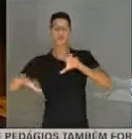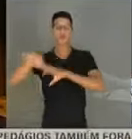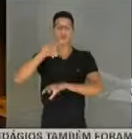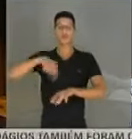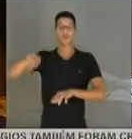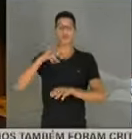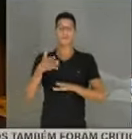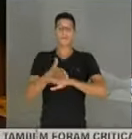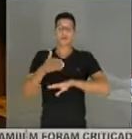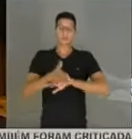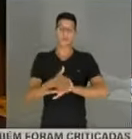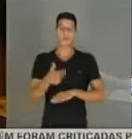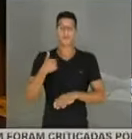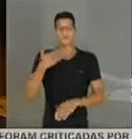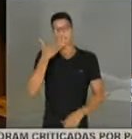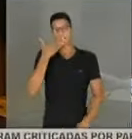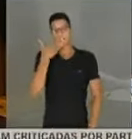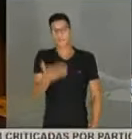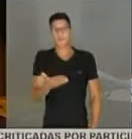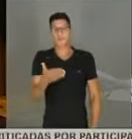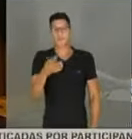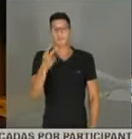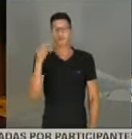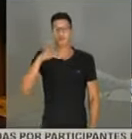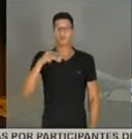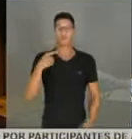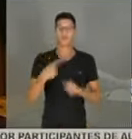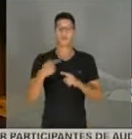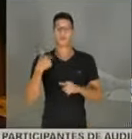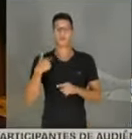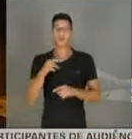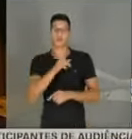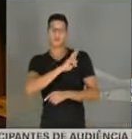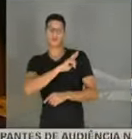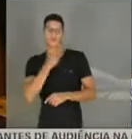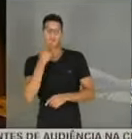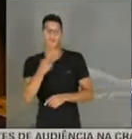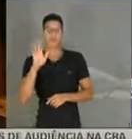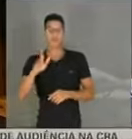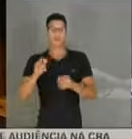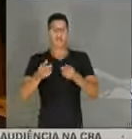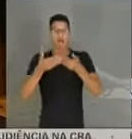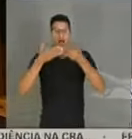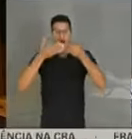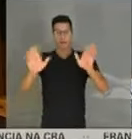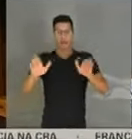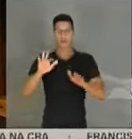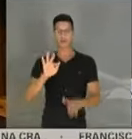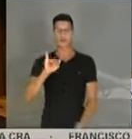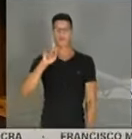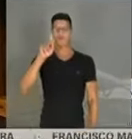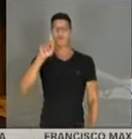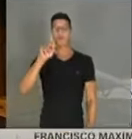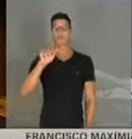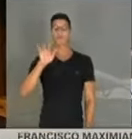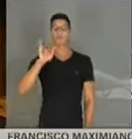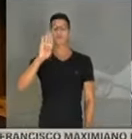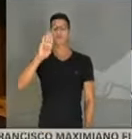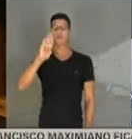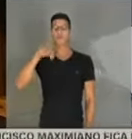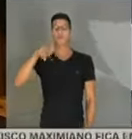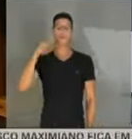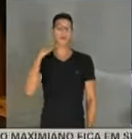vossa senhoria participou. Eu pediria 2 minutos, apenas porque eu fiquei encarregada de falar, de abrir aqui uma questão do Fibbank, e eu vou aqui